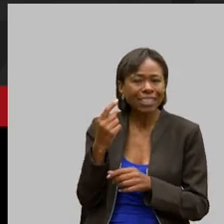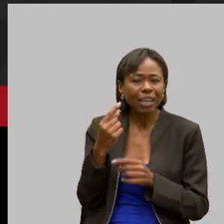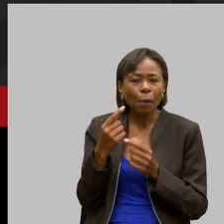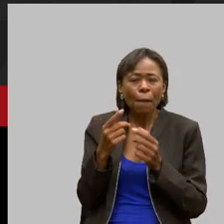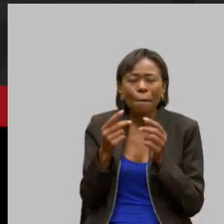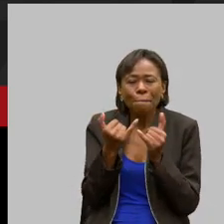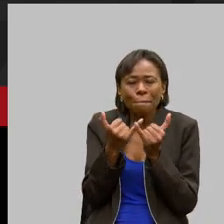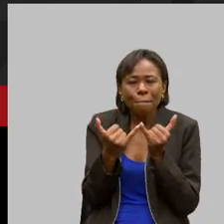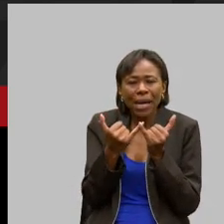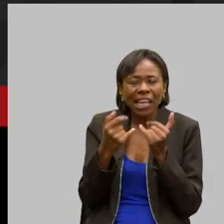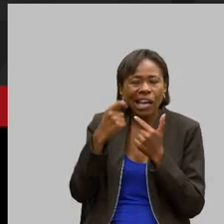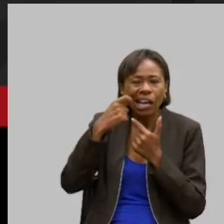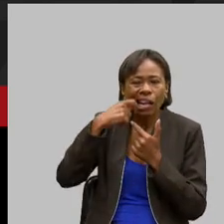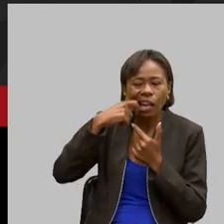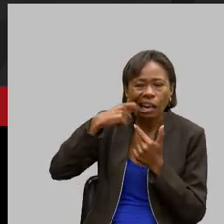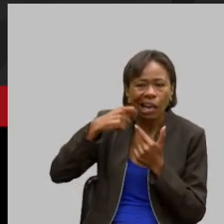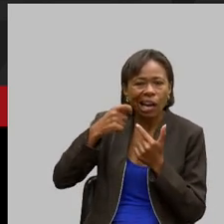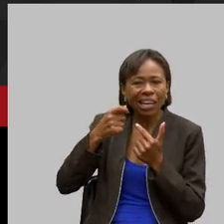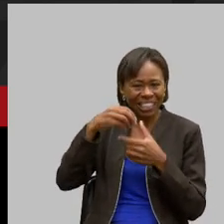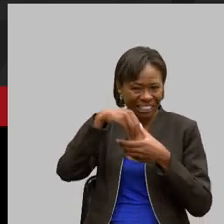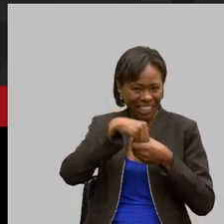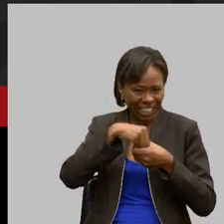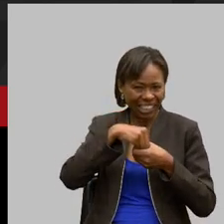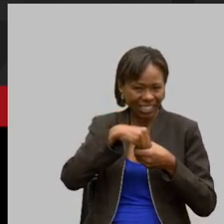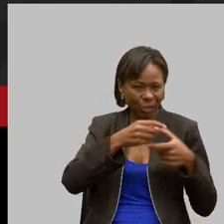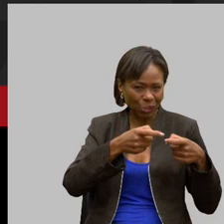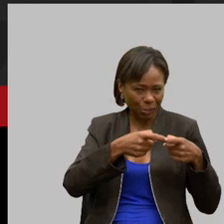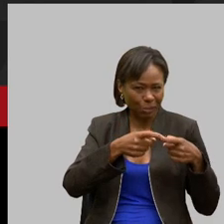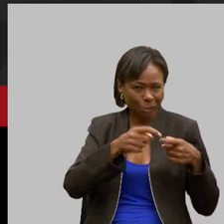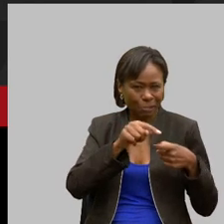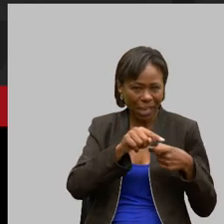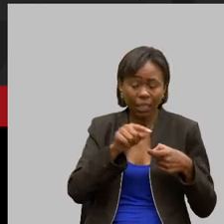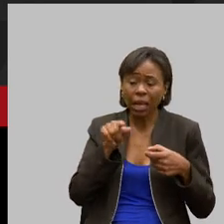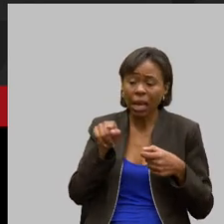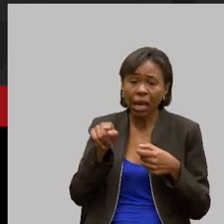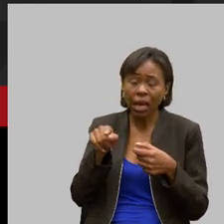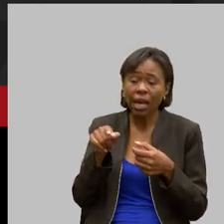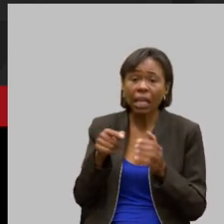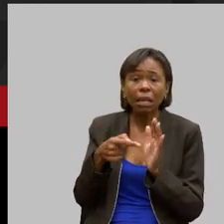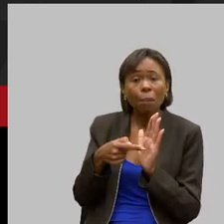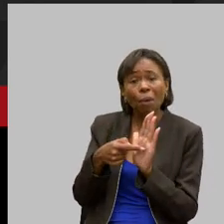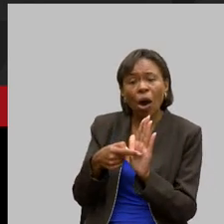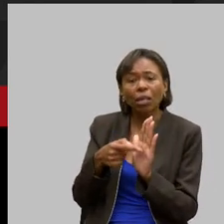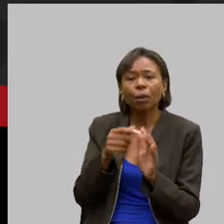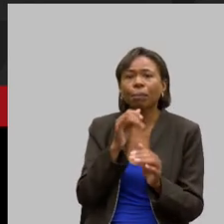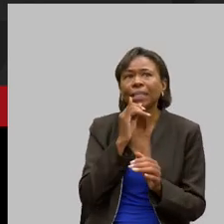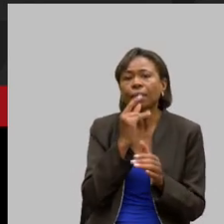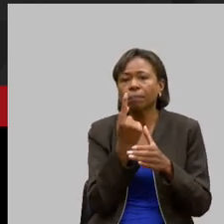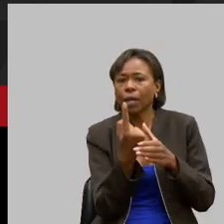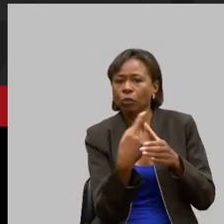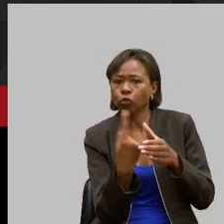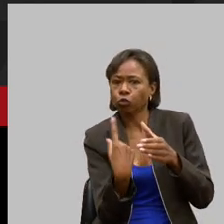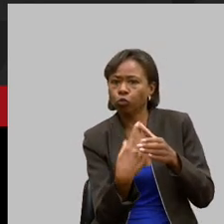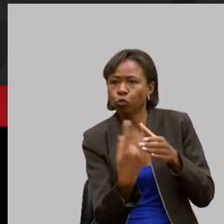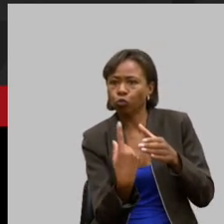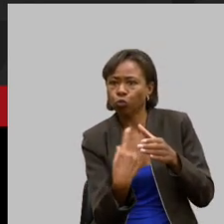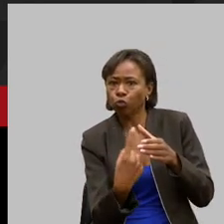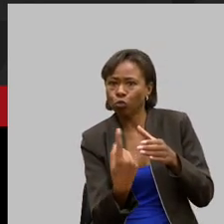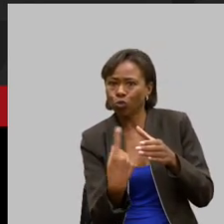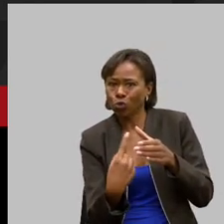ele vai encontrar no consultório é o barulho do azinho um liquidificador ligado ali para ele já ir